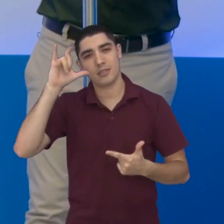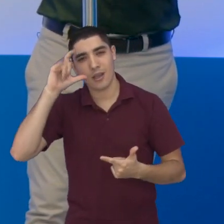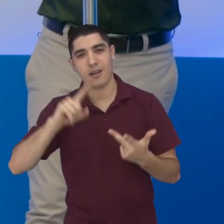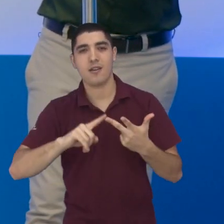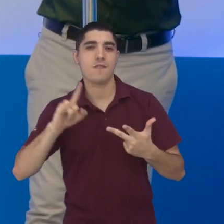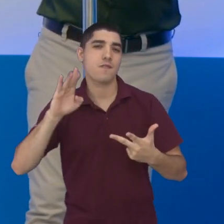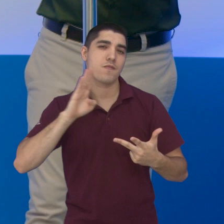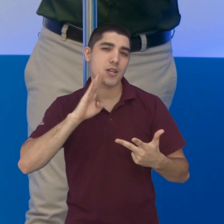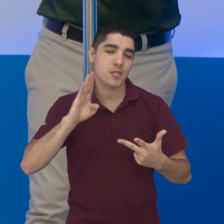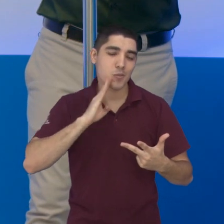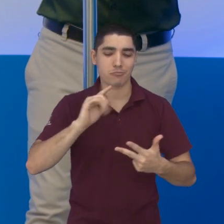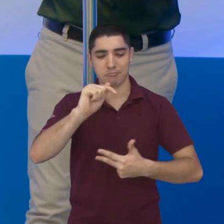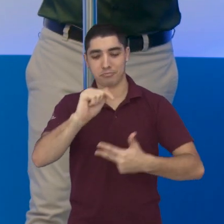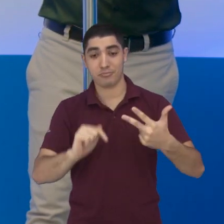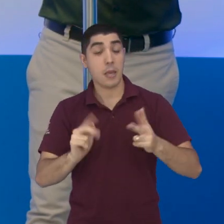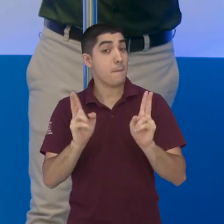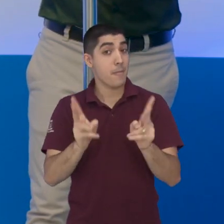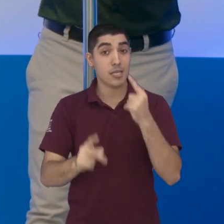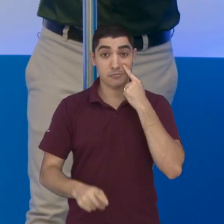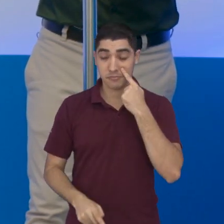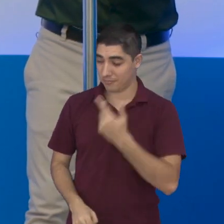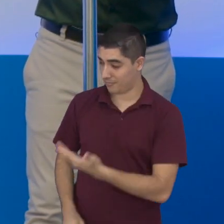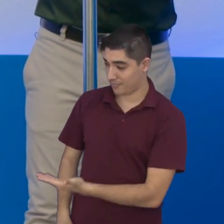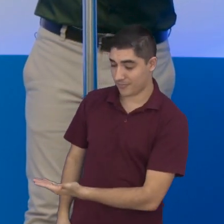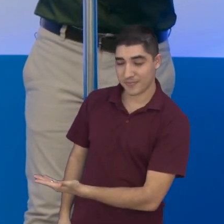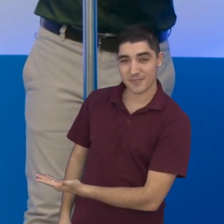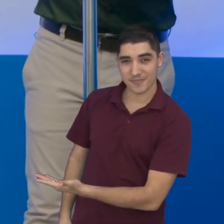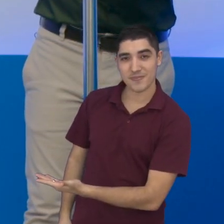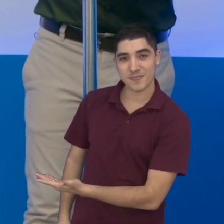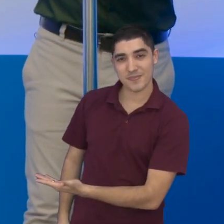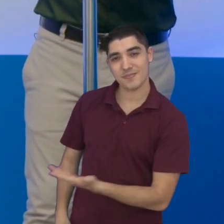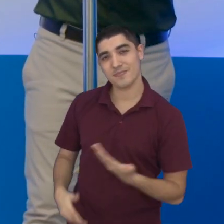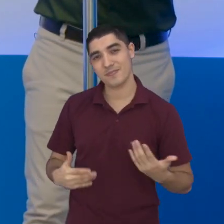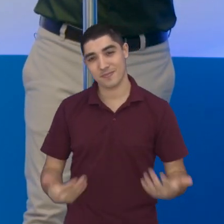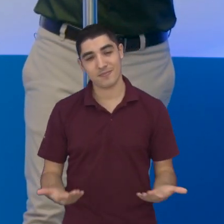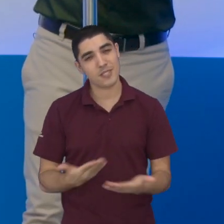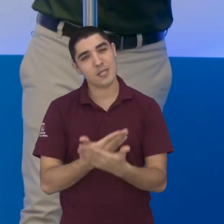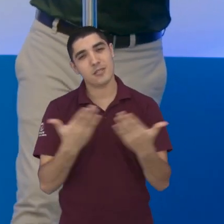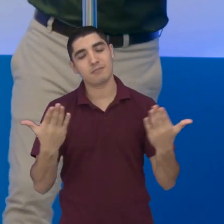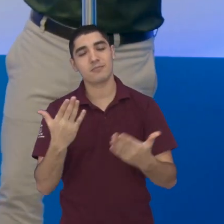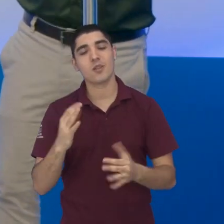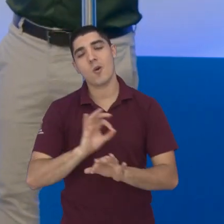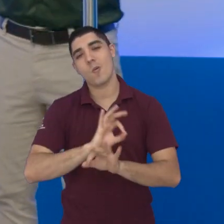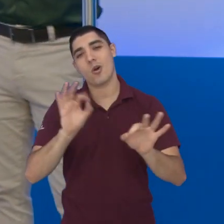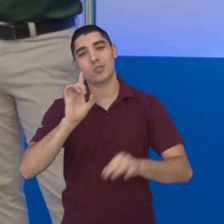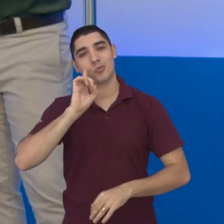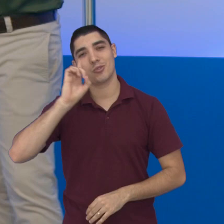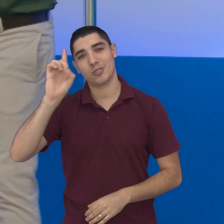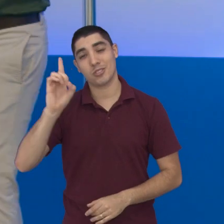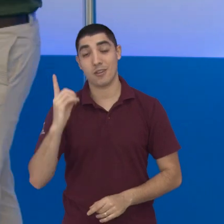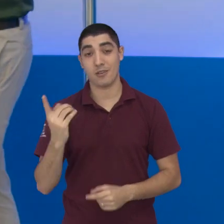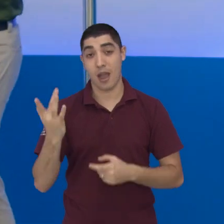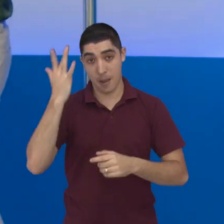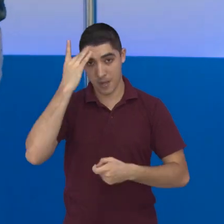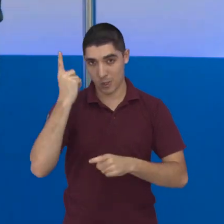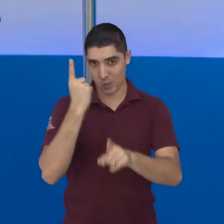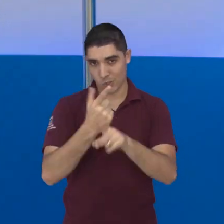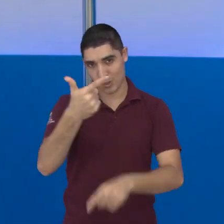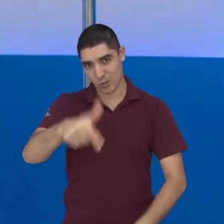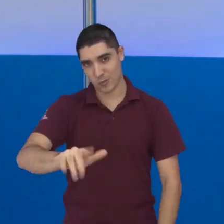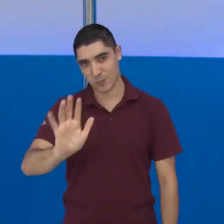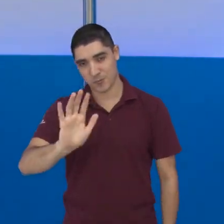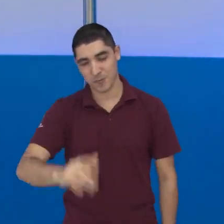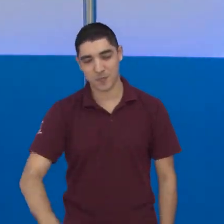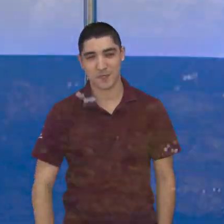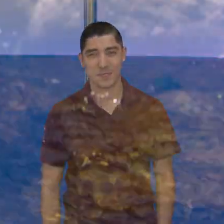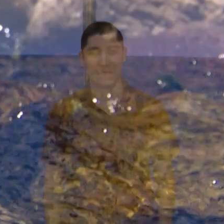instagram ou Facebook que tem o mesmo endereço @tv camar SJC Tenham todos um ótimo dia a gente volta